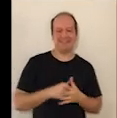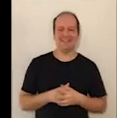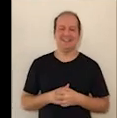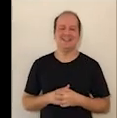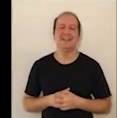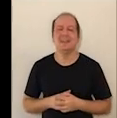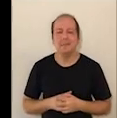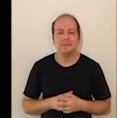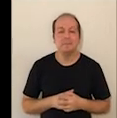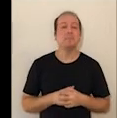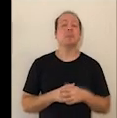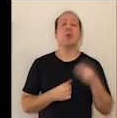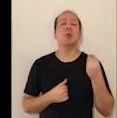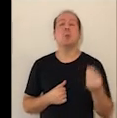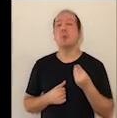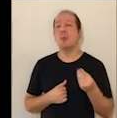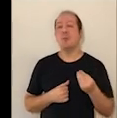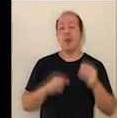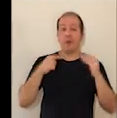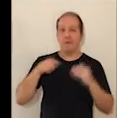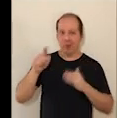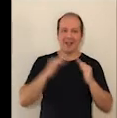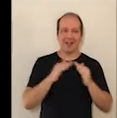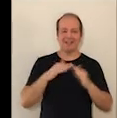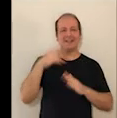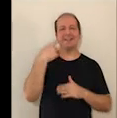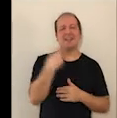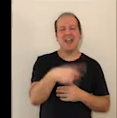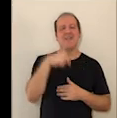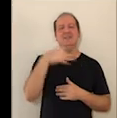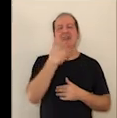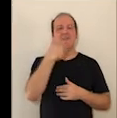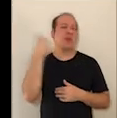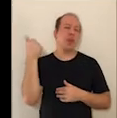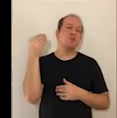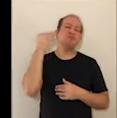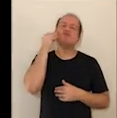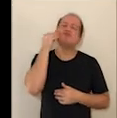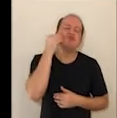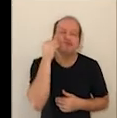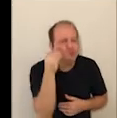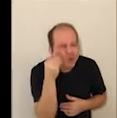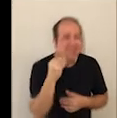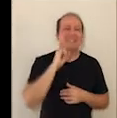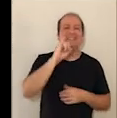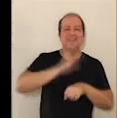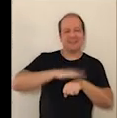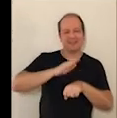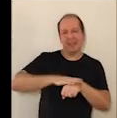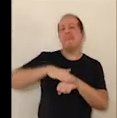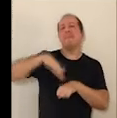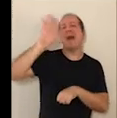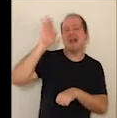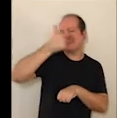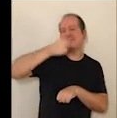Saindo daqui, imediatamente à casa de Corbátio. Você merece uma beijoca como pagamento. E se quiser